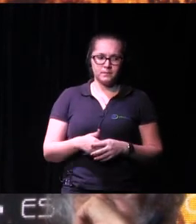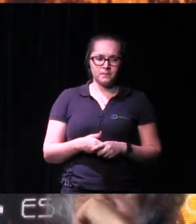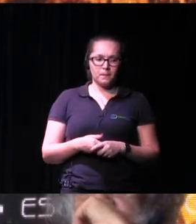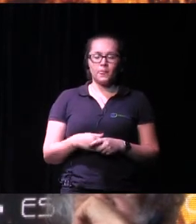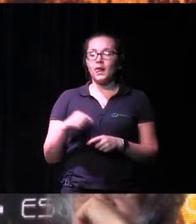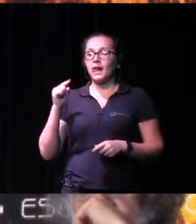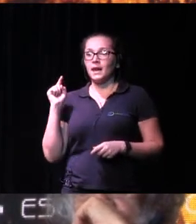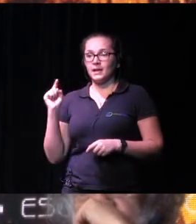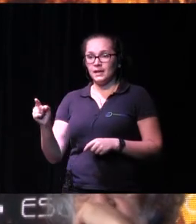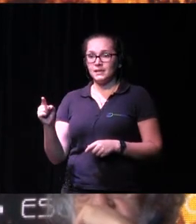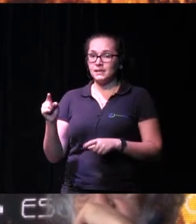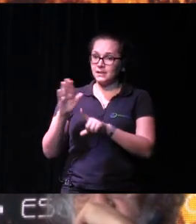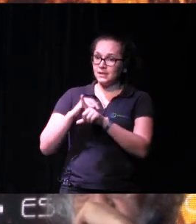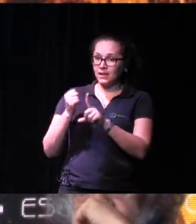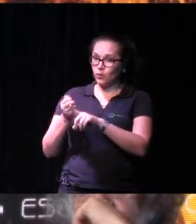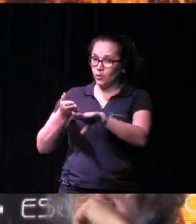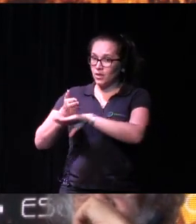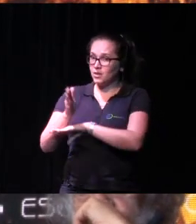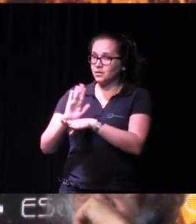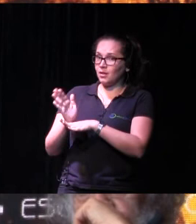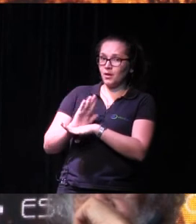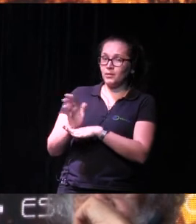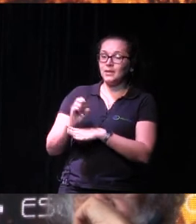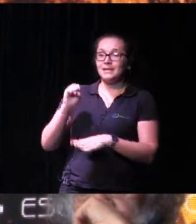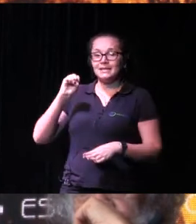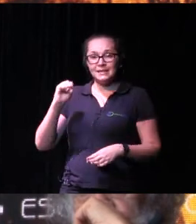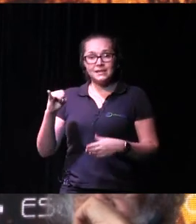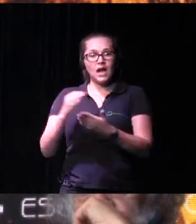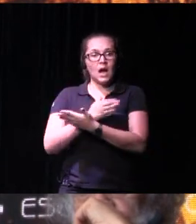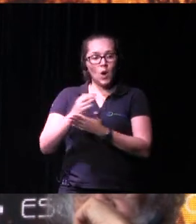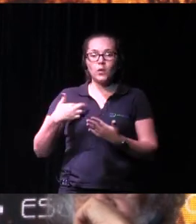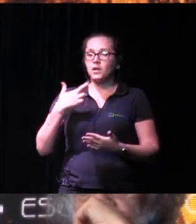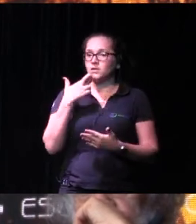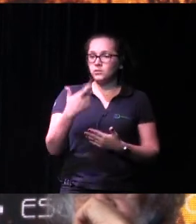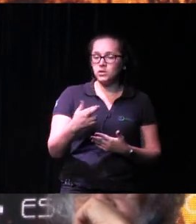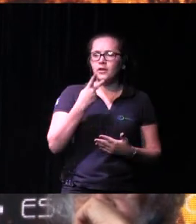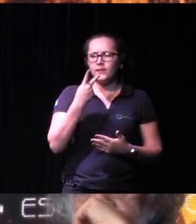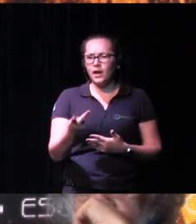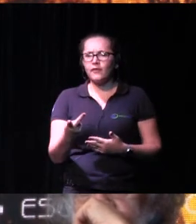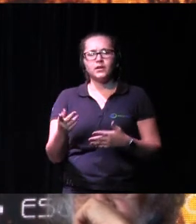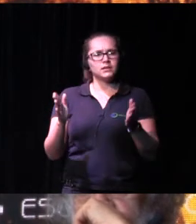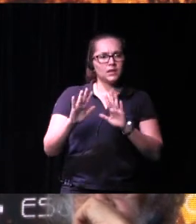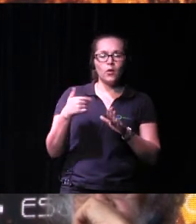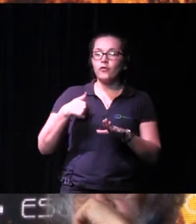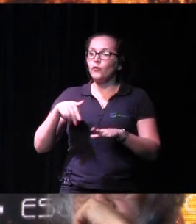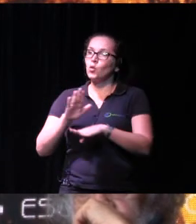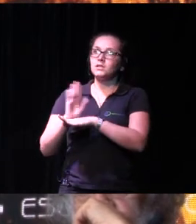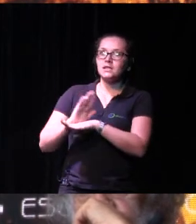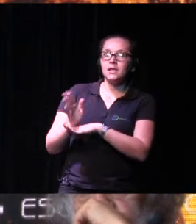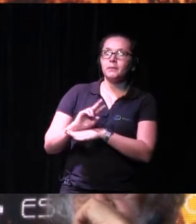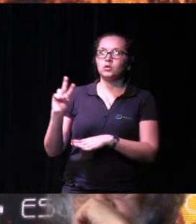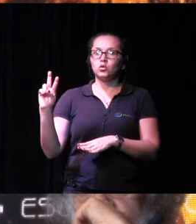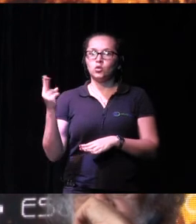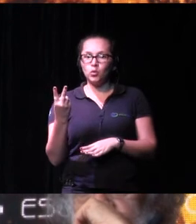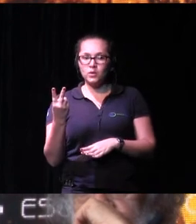podem ir ao cinema. se alguém respondia que sonhava com ir ao cinema duas vezes ao cinema com seus quatro